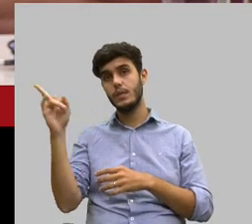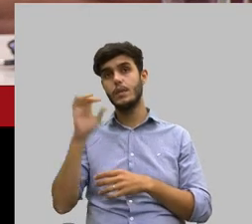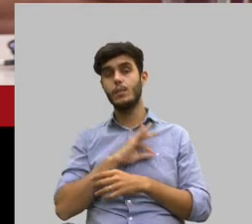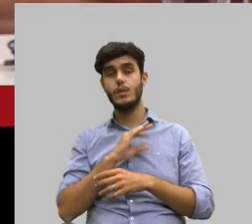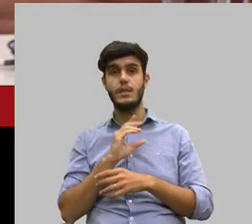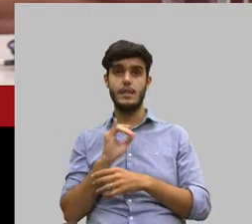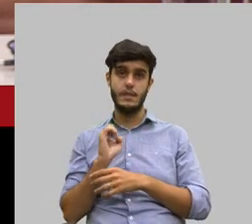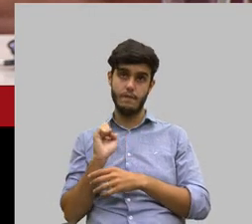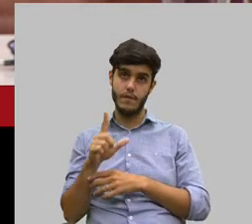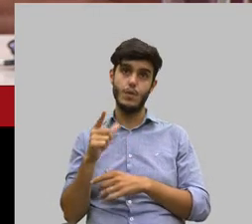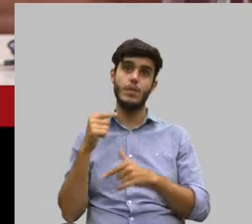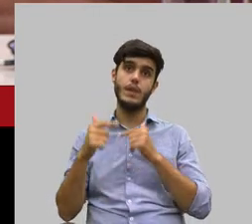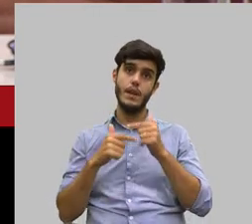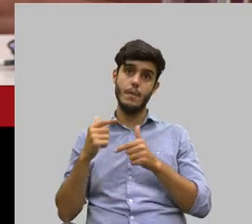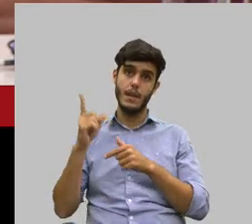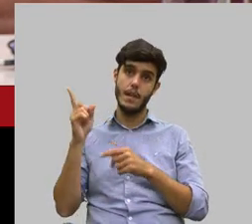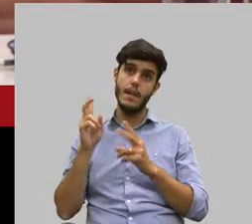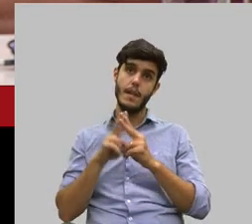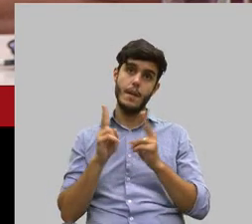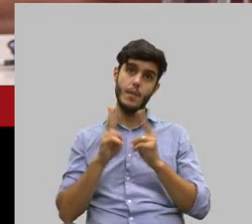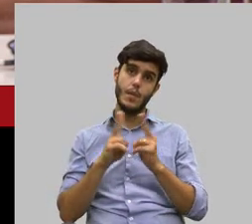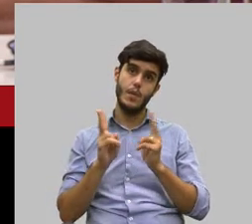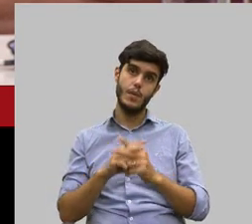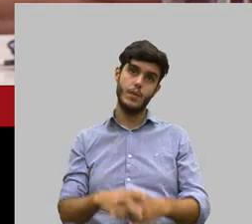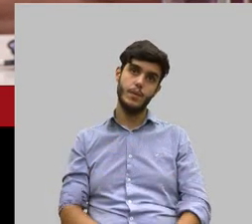cidade administrativa que estão em trabalho remoto